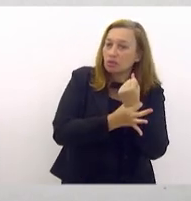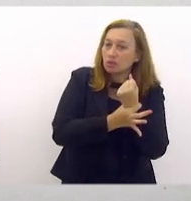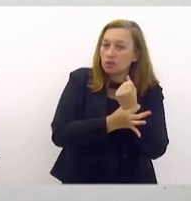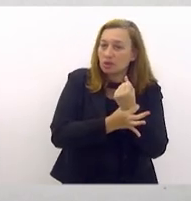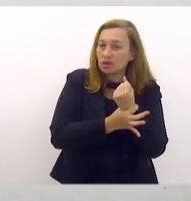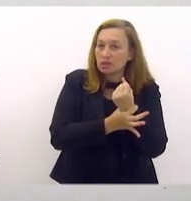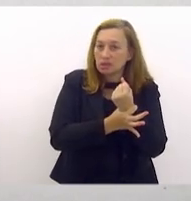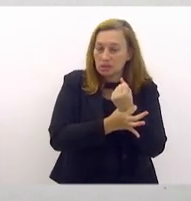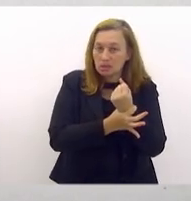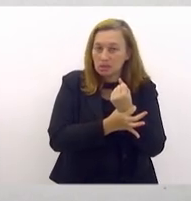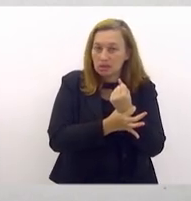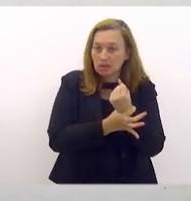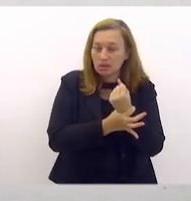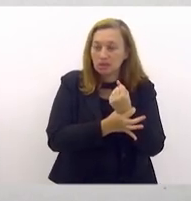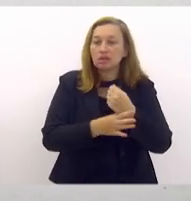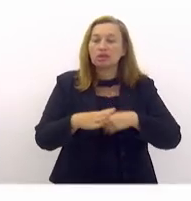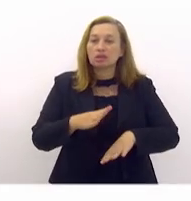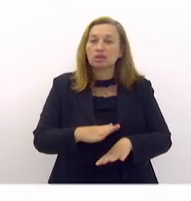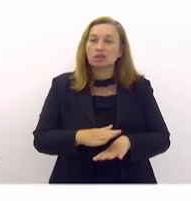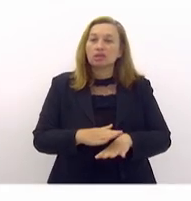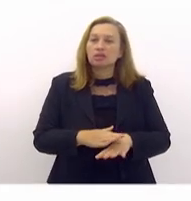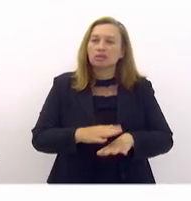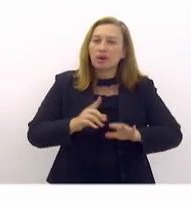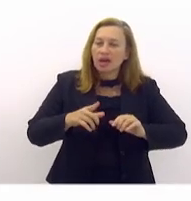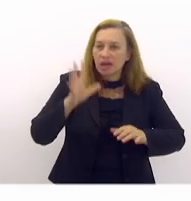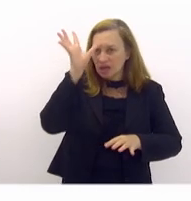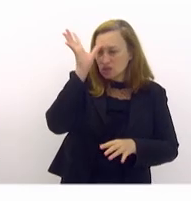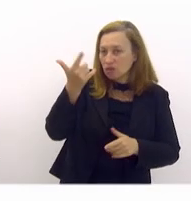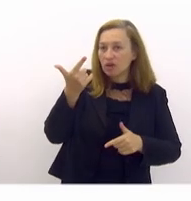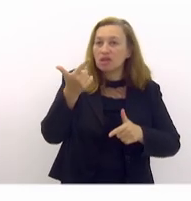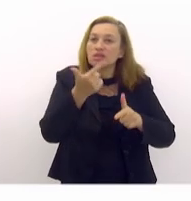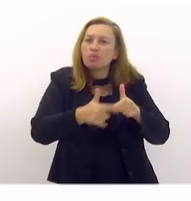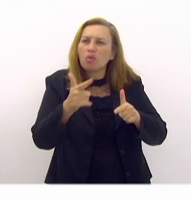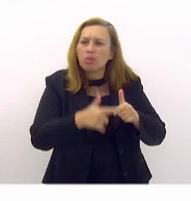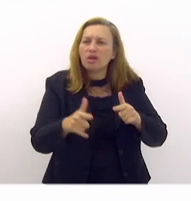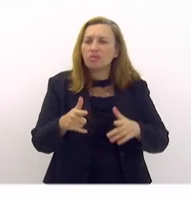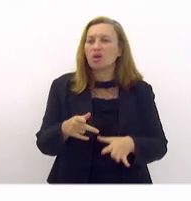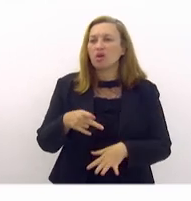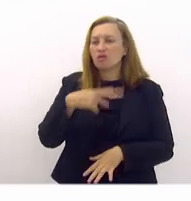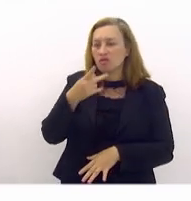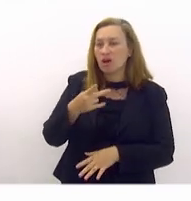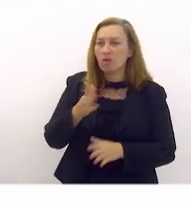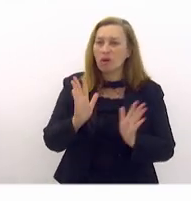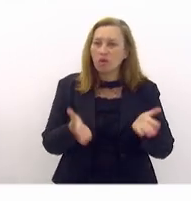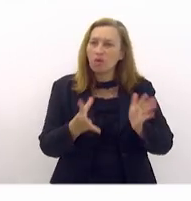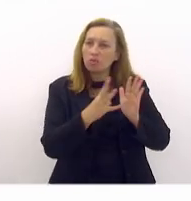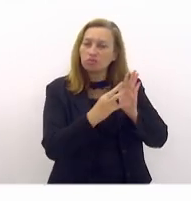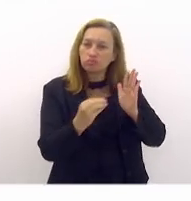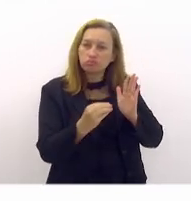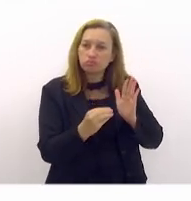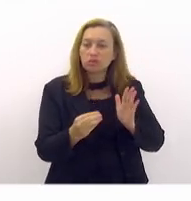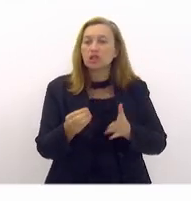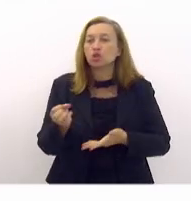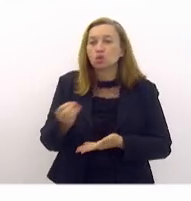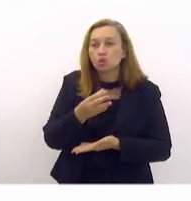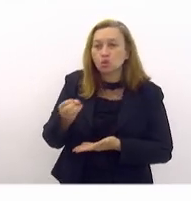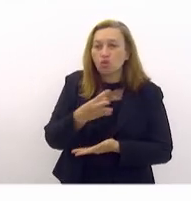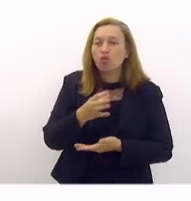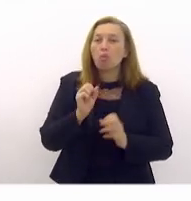uma abordagem mais abrangente desse problema. E aí eu trago um exemplo recente que eu acho que pode inspirar